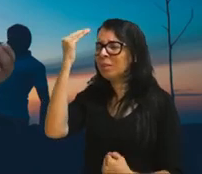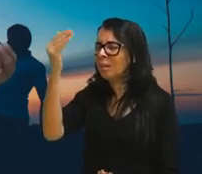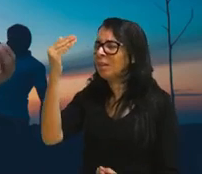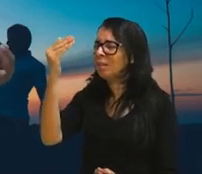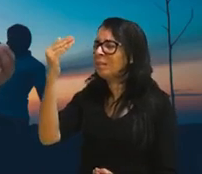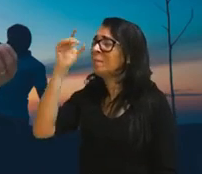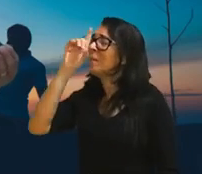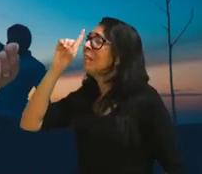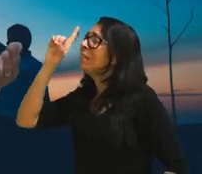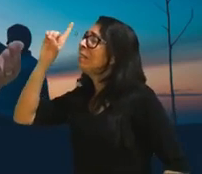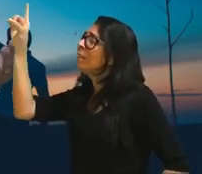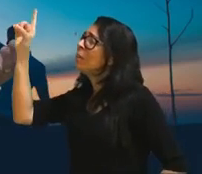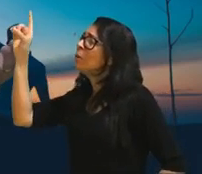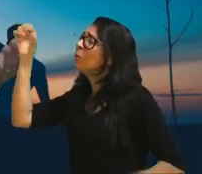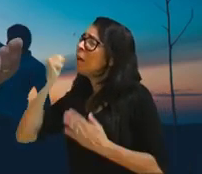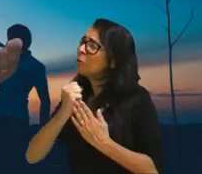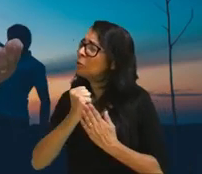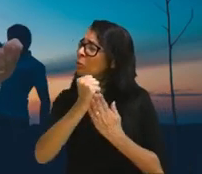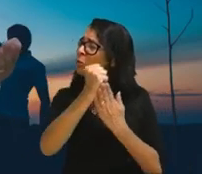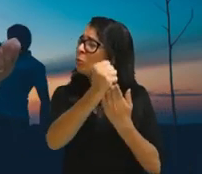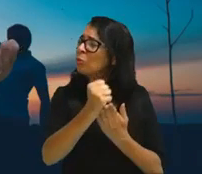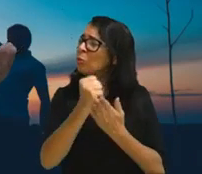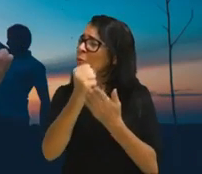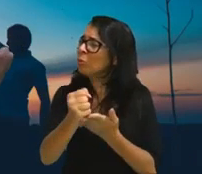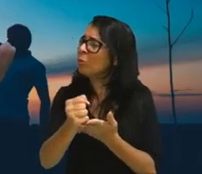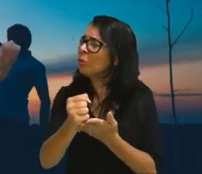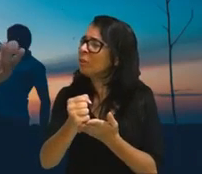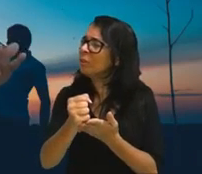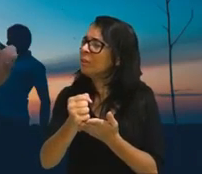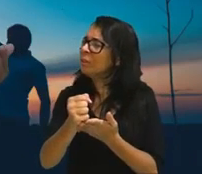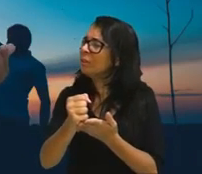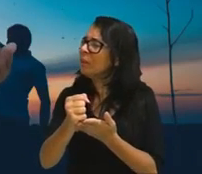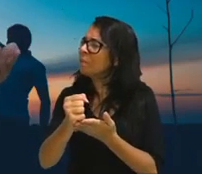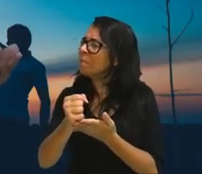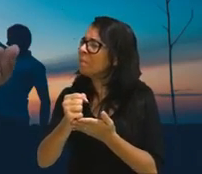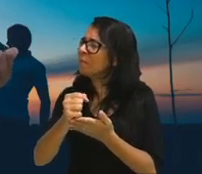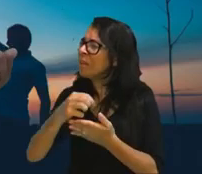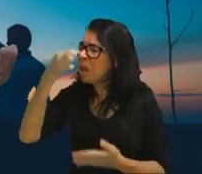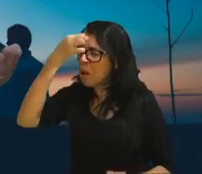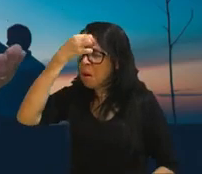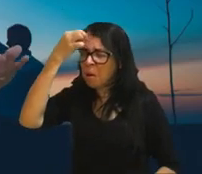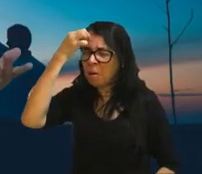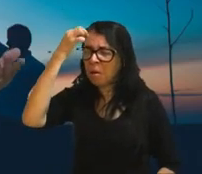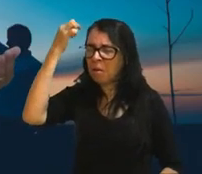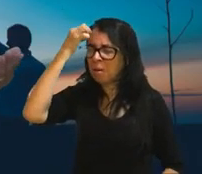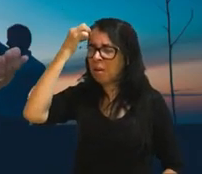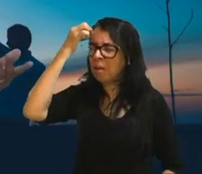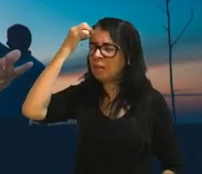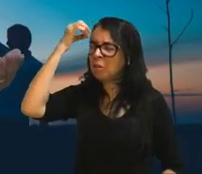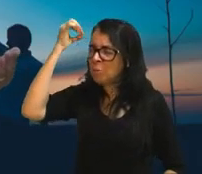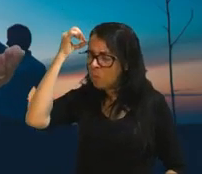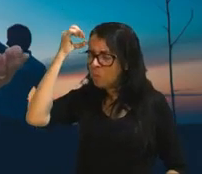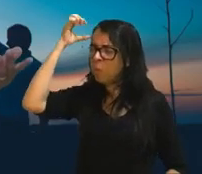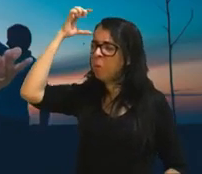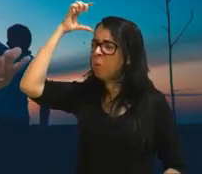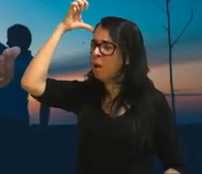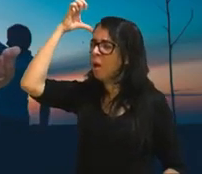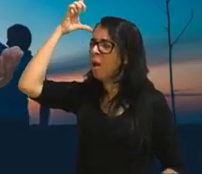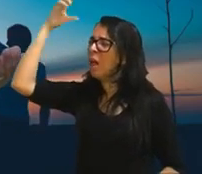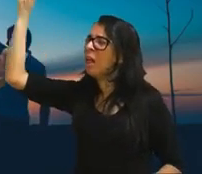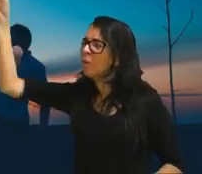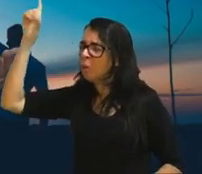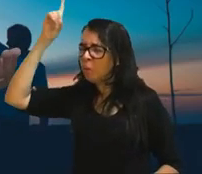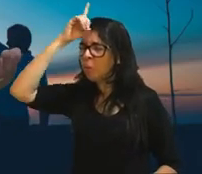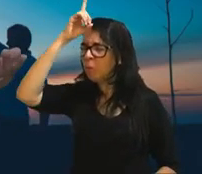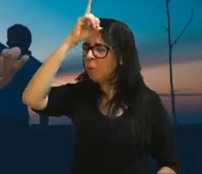do teu povo, ó Senhor. Para que eles possam, Deus, ter compaixão, ó Pai, nesse momento tão difícil que estamos vivendo, ó Pai. Deus, entra com